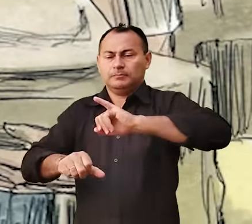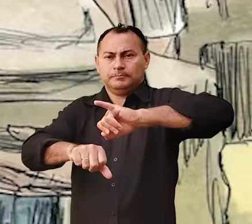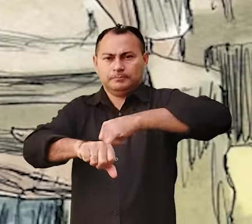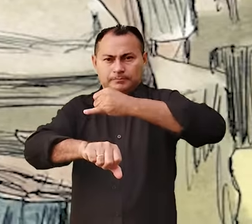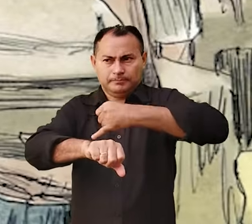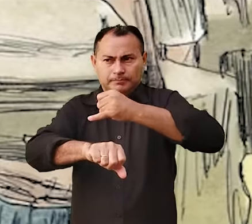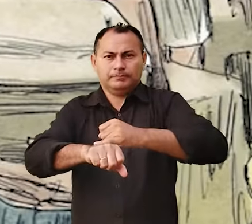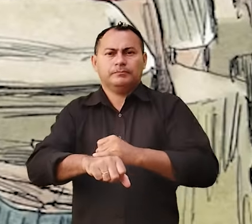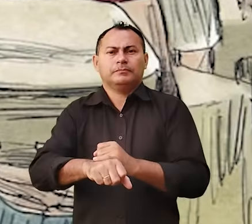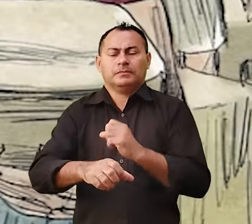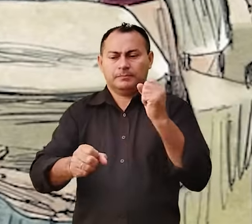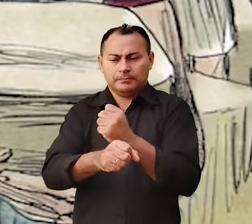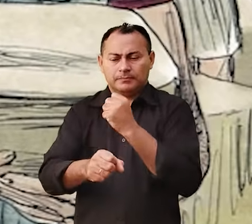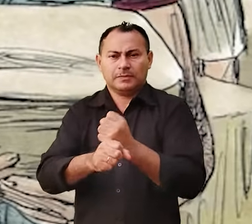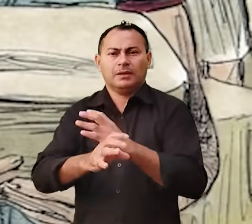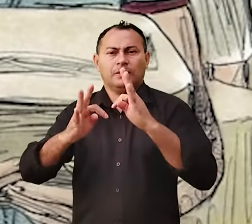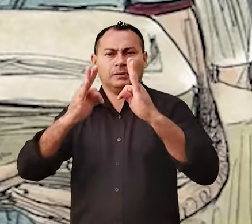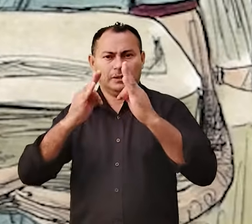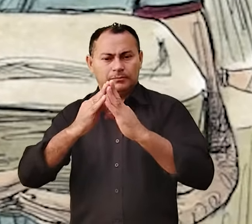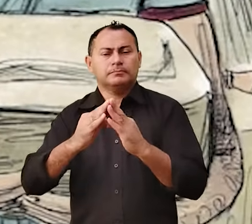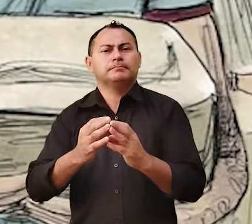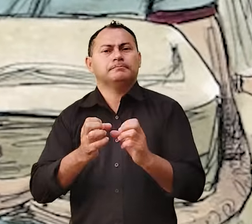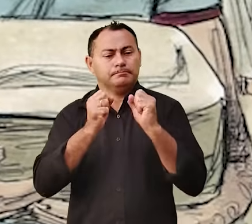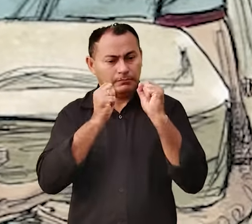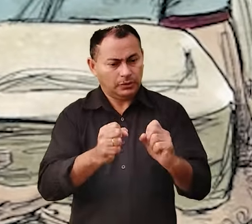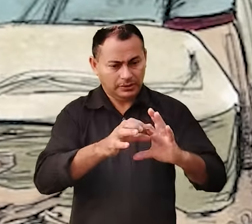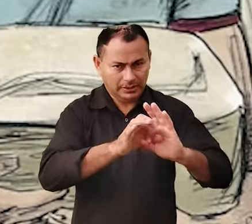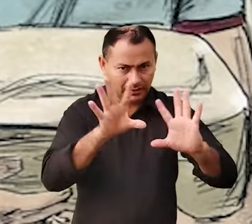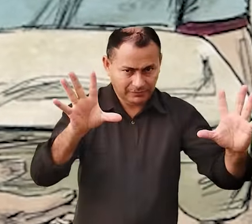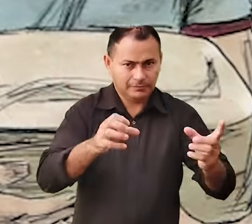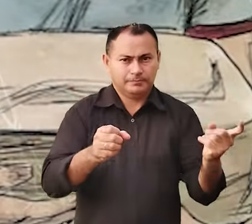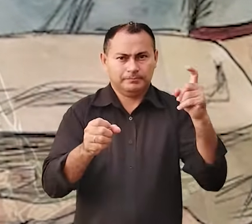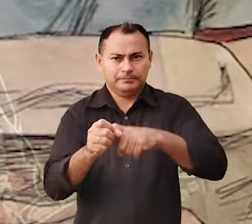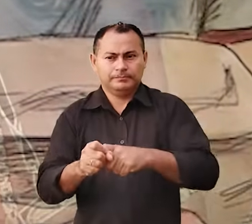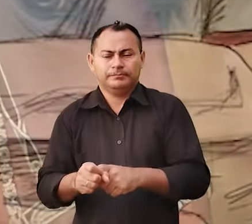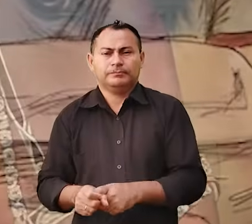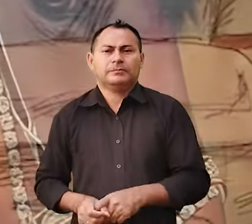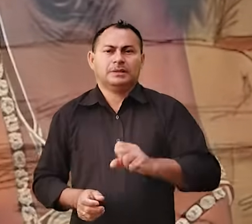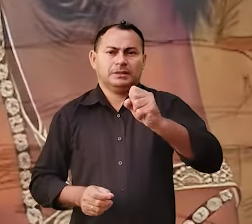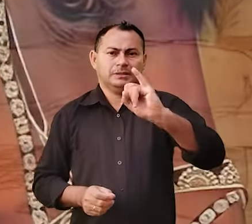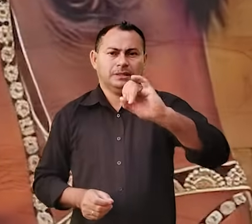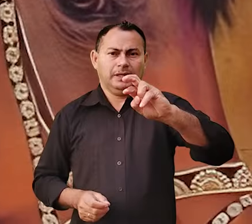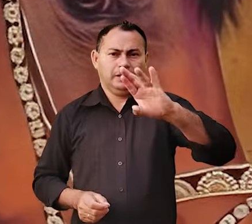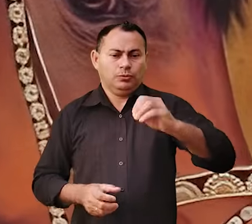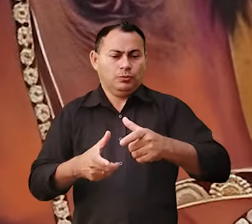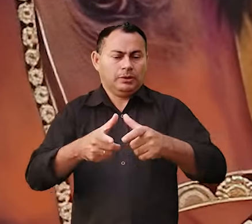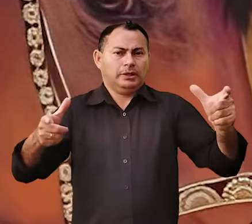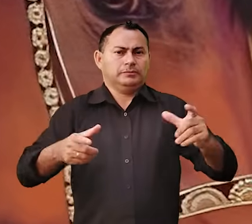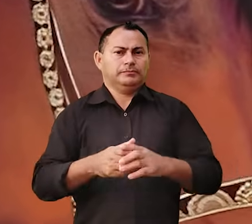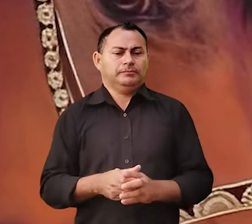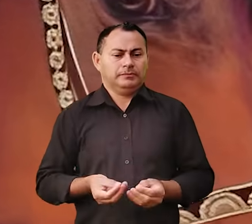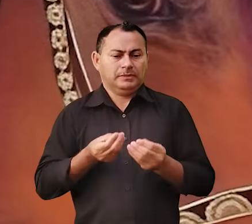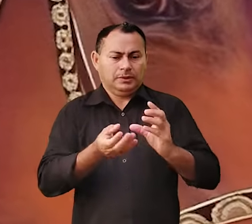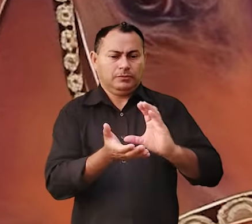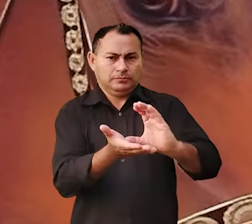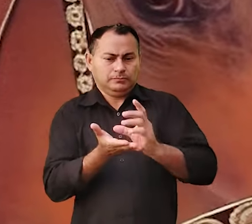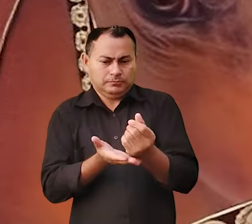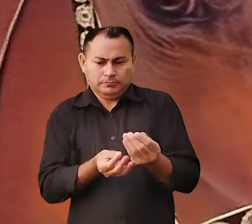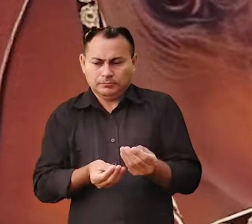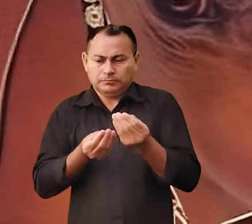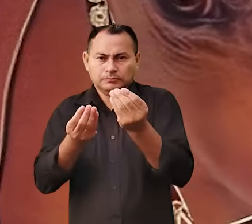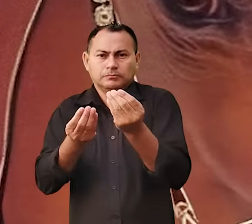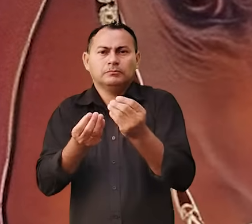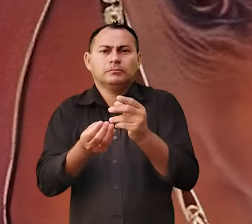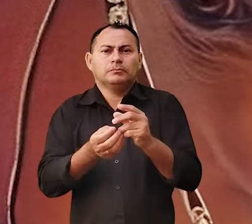voltar para Jerusalém e reconstruir o templo, poderia ir. Ciro o Grande deu os recursos